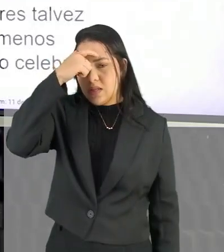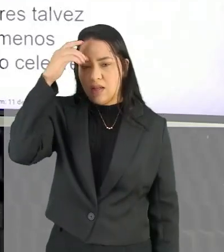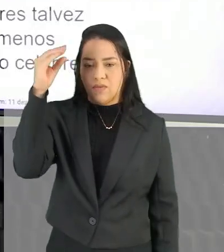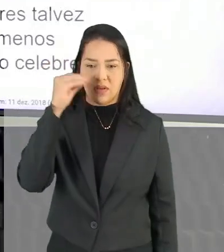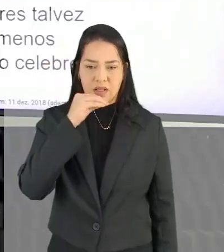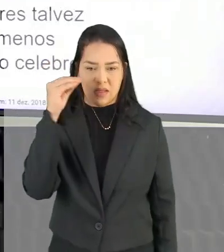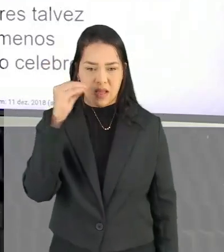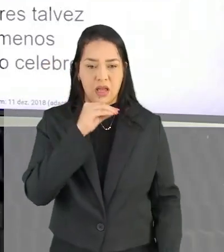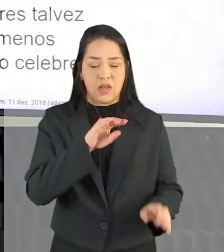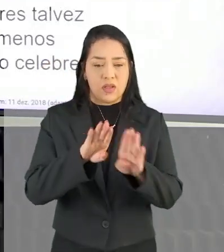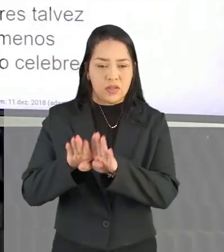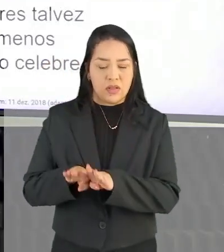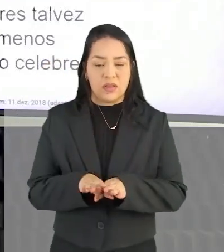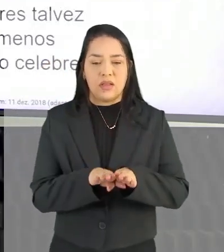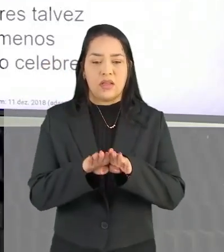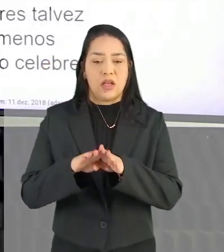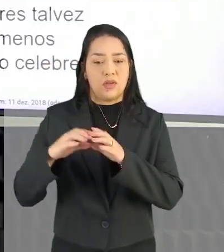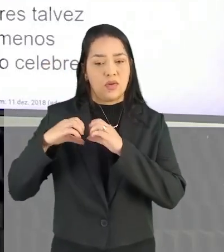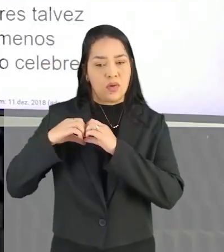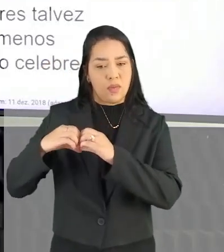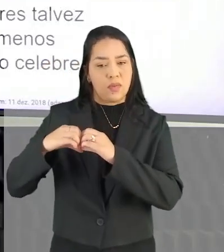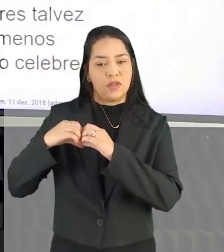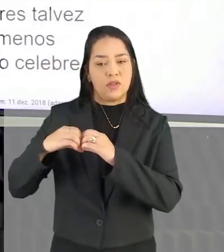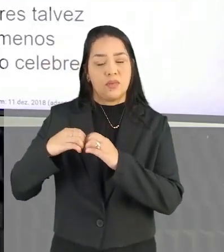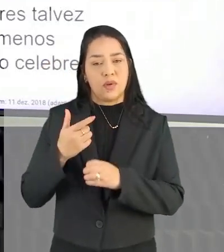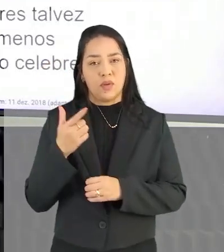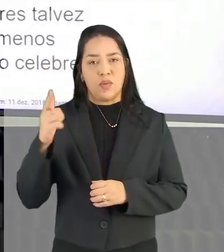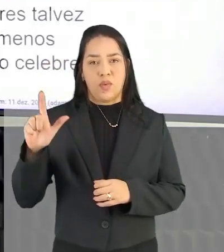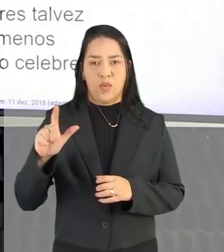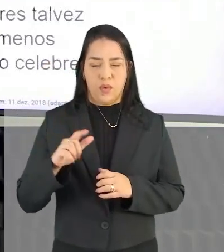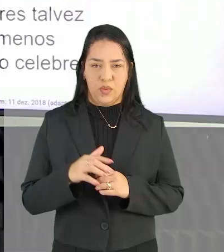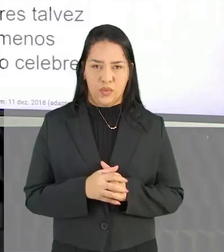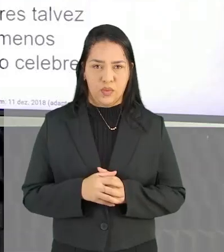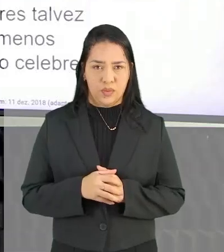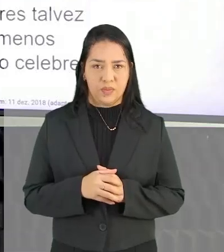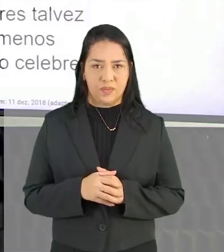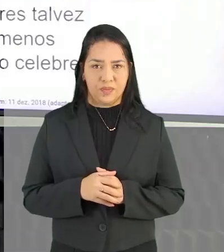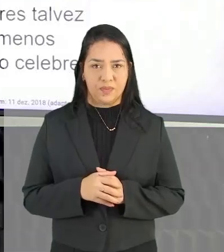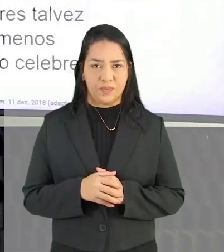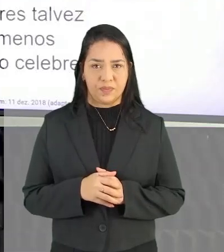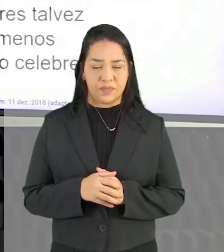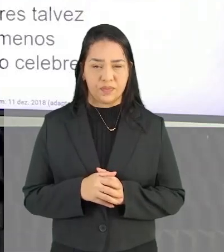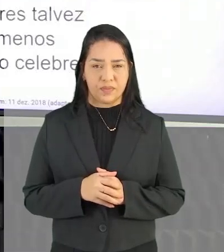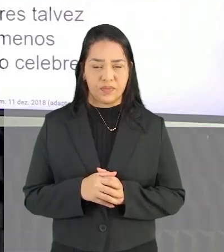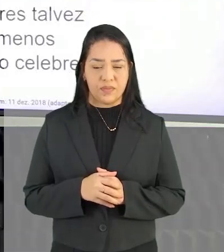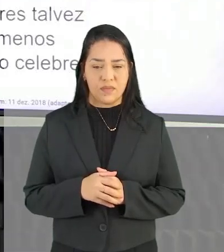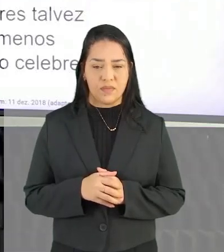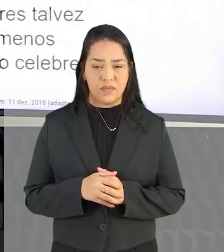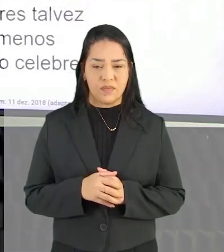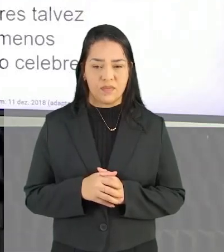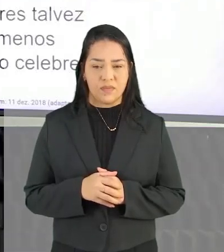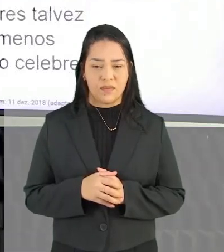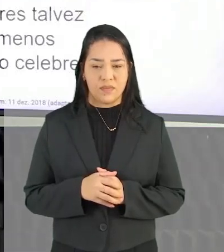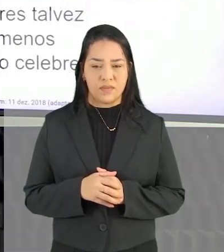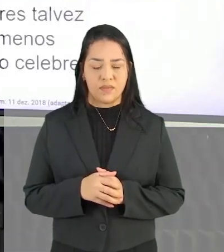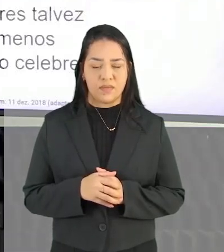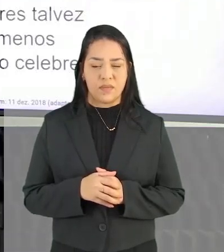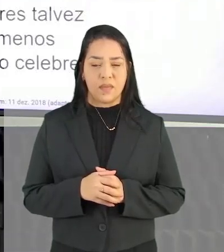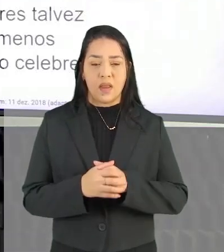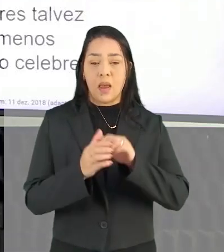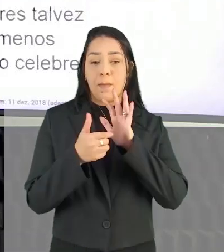mais civilidade, limites assegurados, consciência de vulnerabilidade,